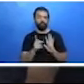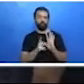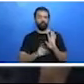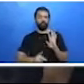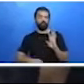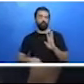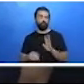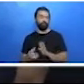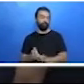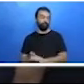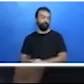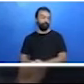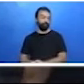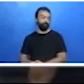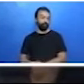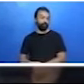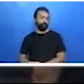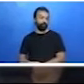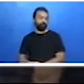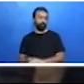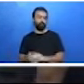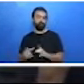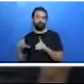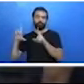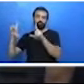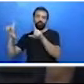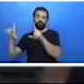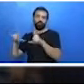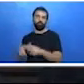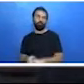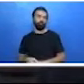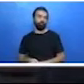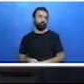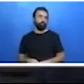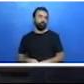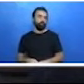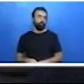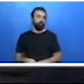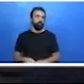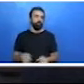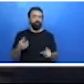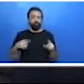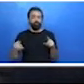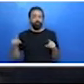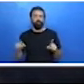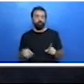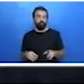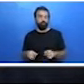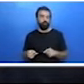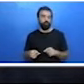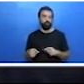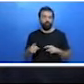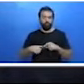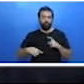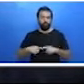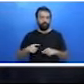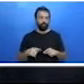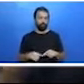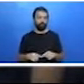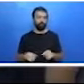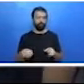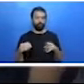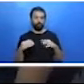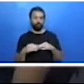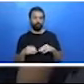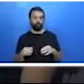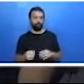Correia. Agora, olha que legal, tem aqui o exemplo, né? Da música, dos instrumentos ligados à música,